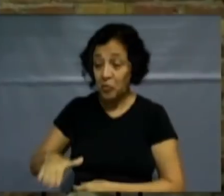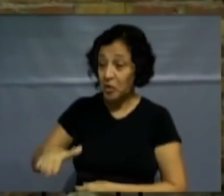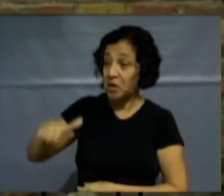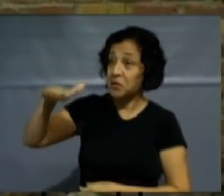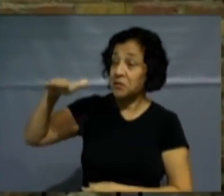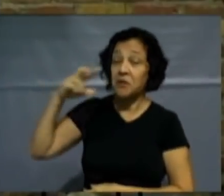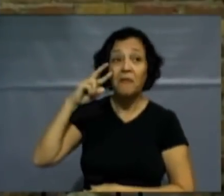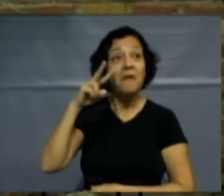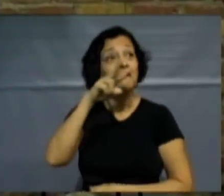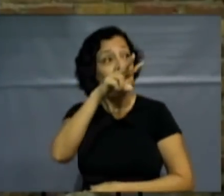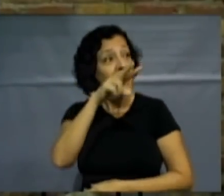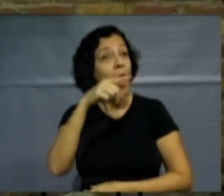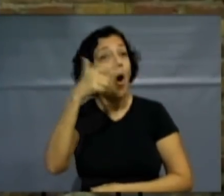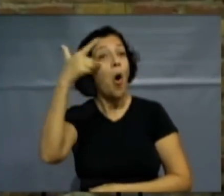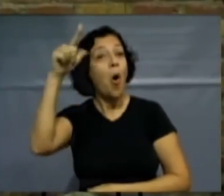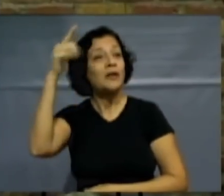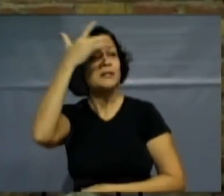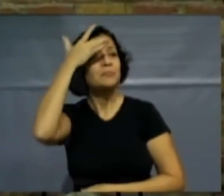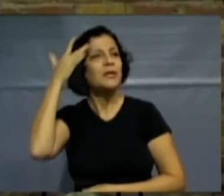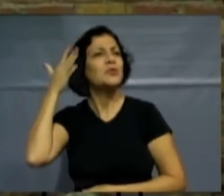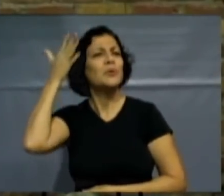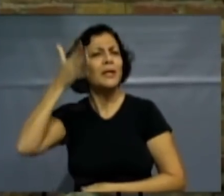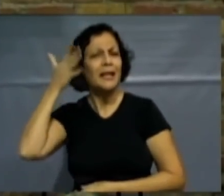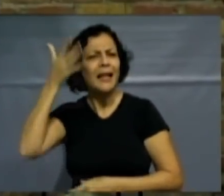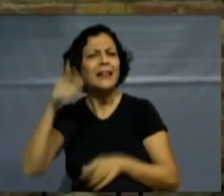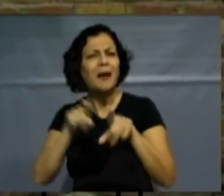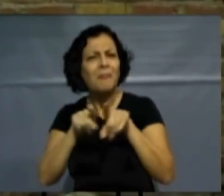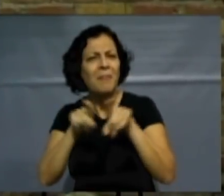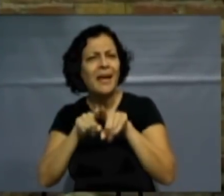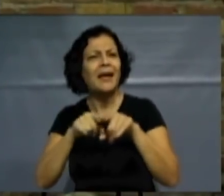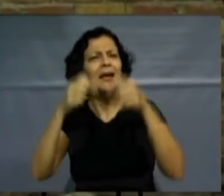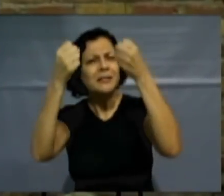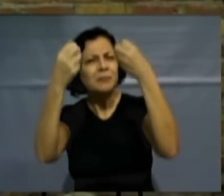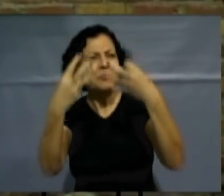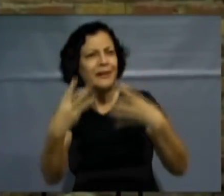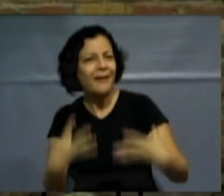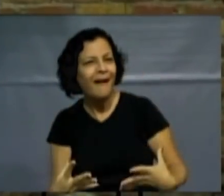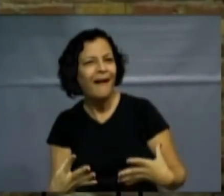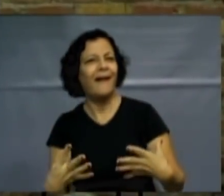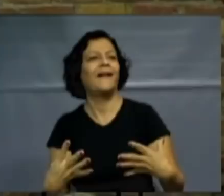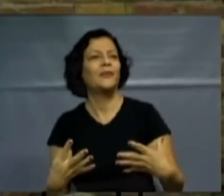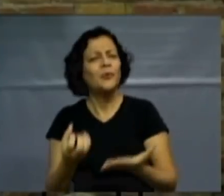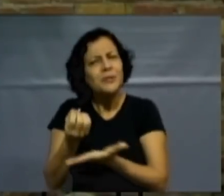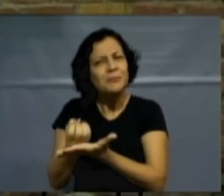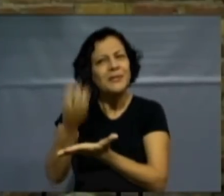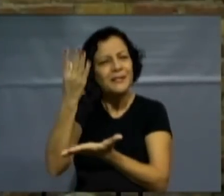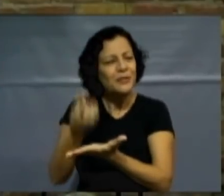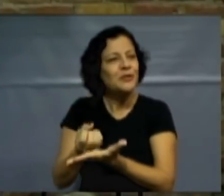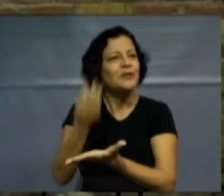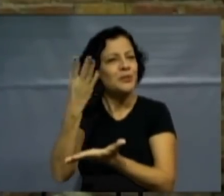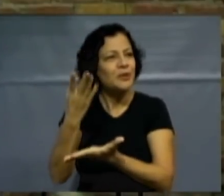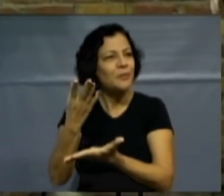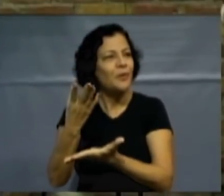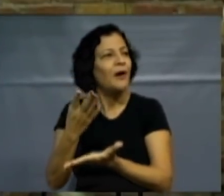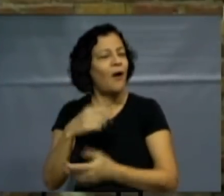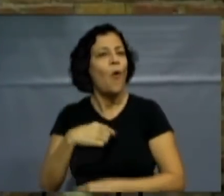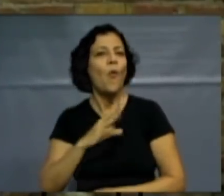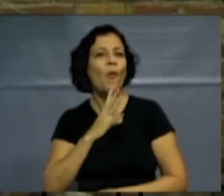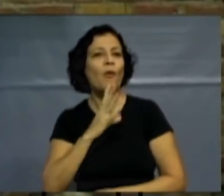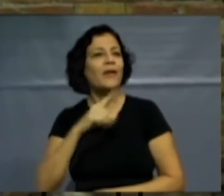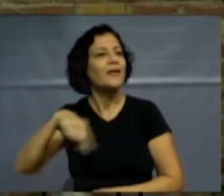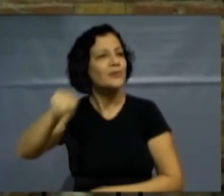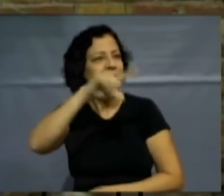falar desde novinho, né? Paulo Jorge, Olívia, né? Tantos companheiros assim que a gente tem